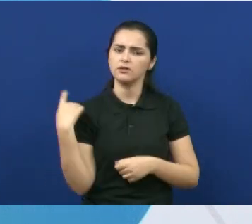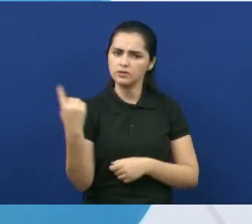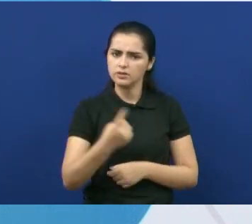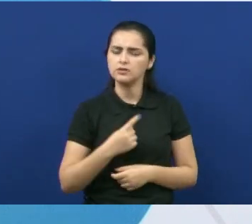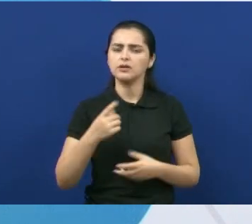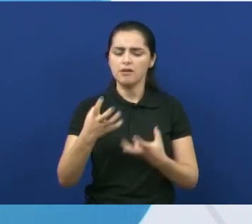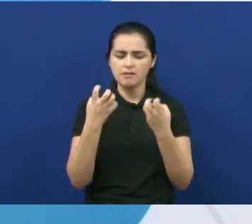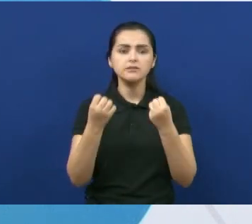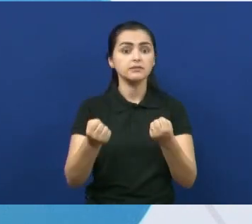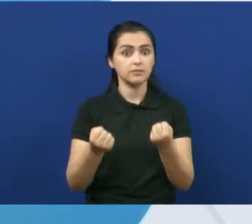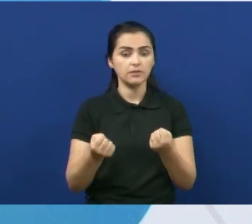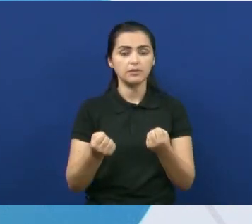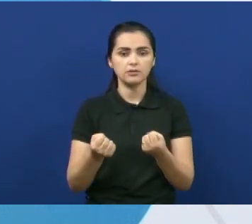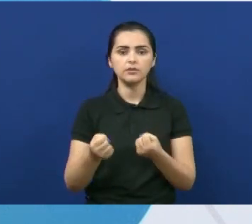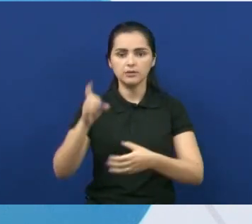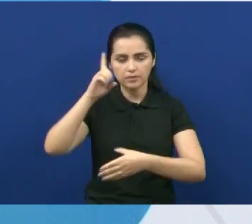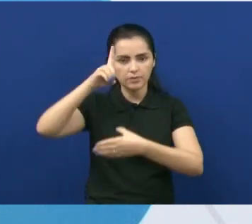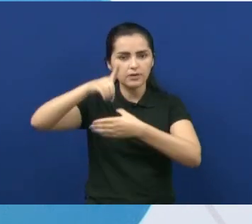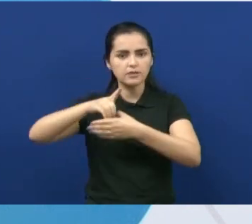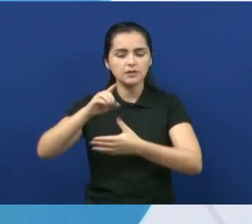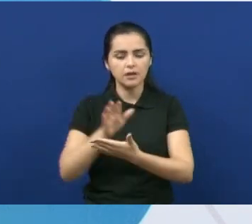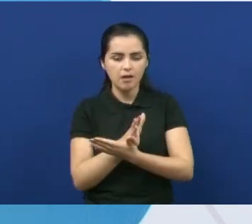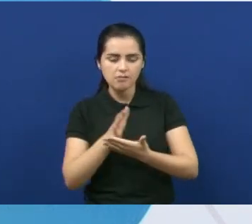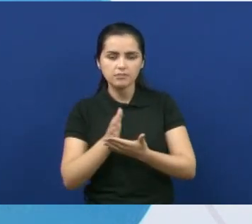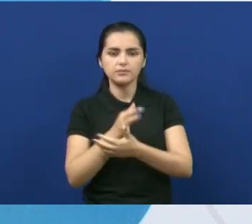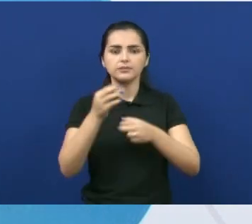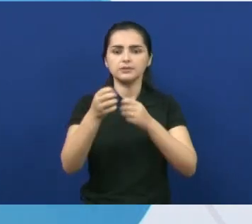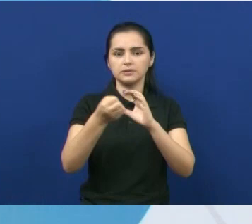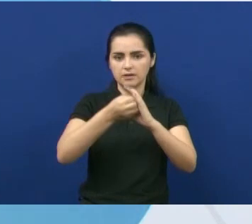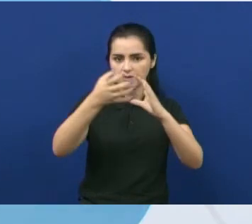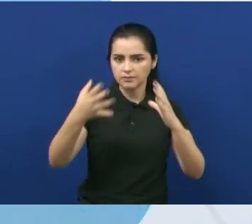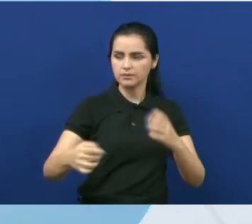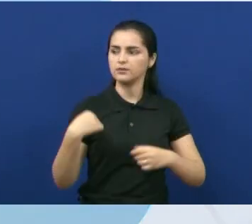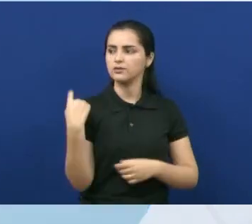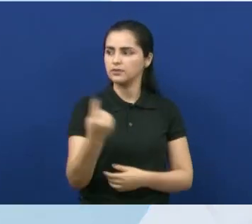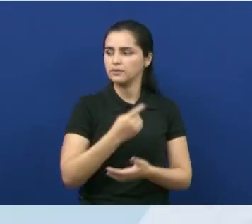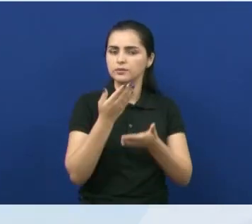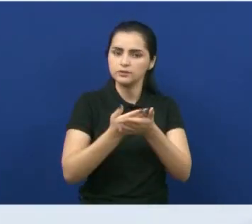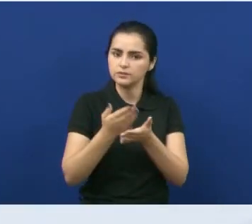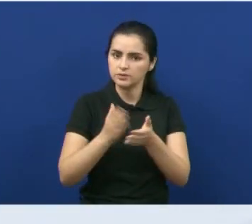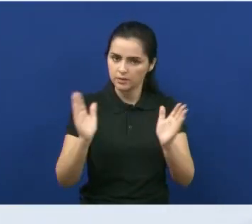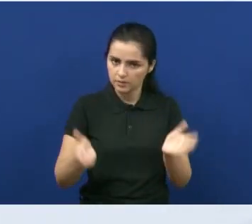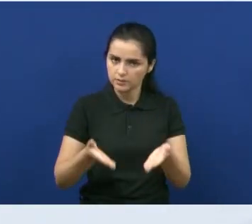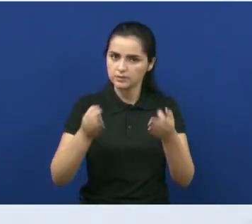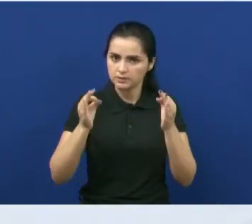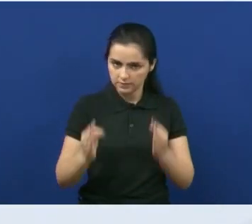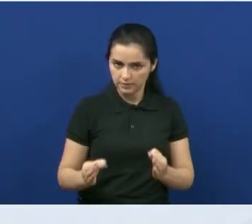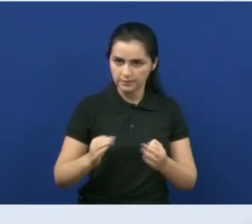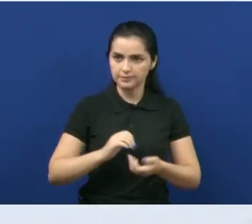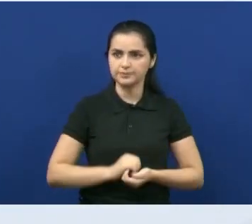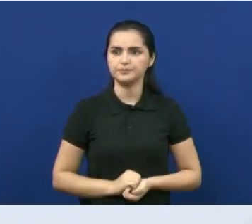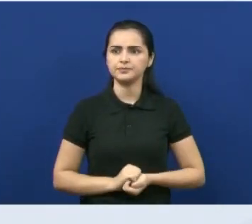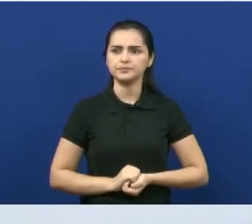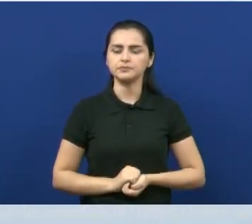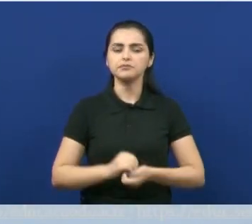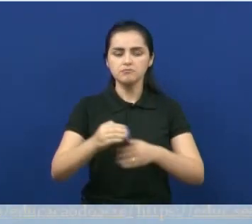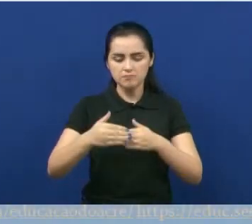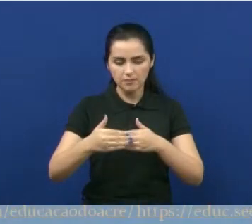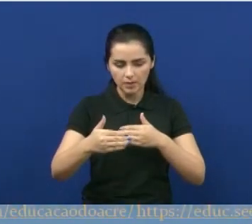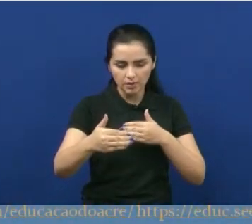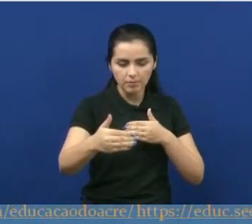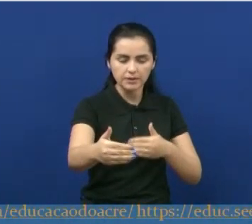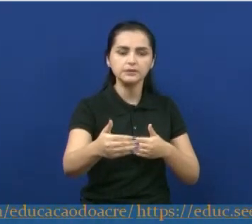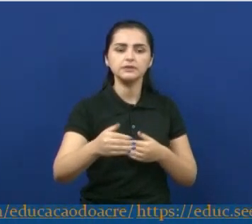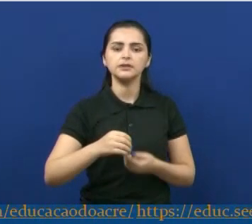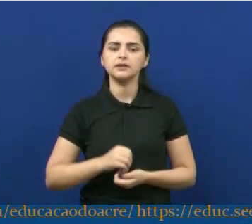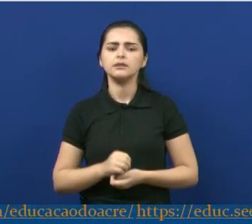recebendo a nossa democracia. Então esses são alguns elementos que a gente vai estudar na aula de hoje, certo? Começando aqui,